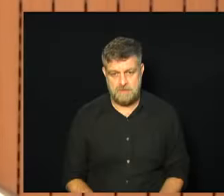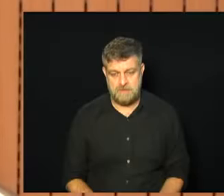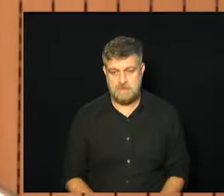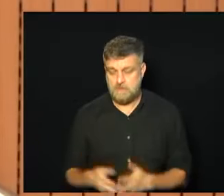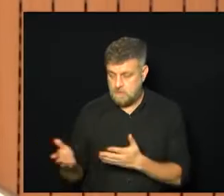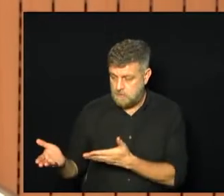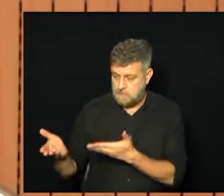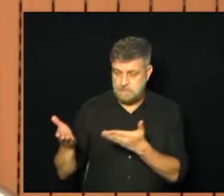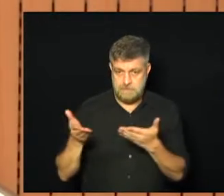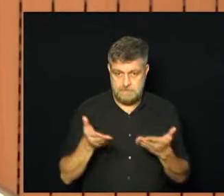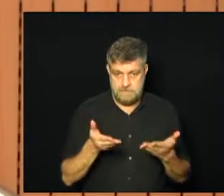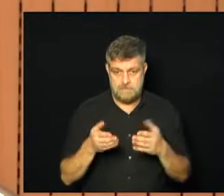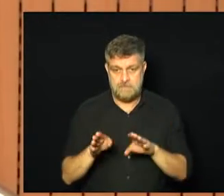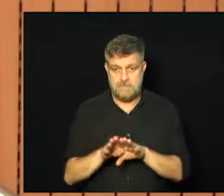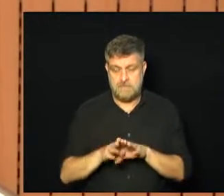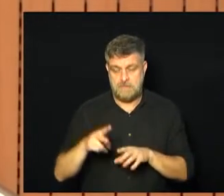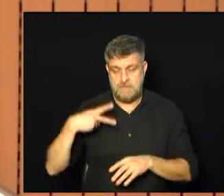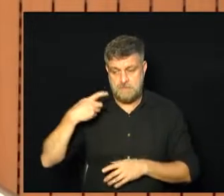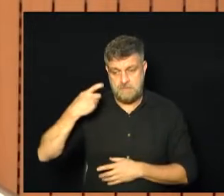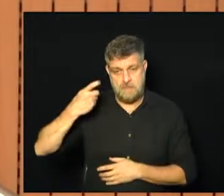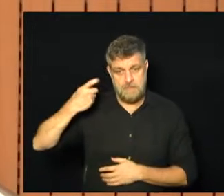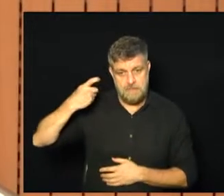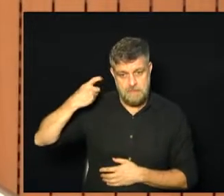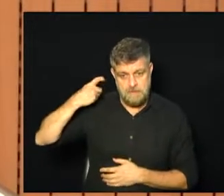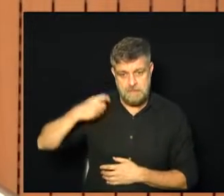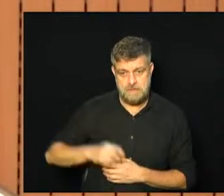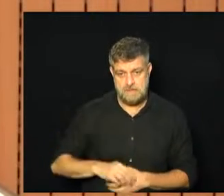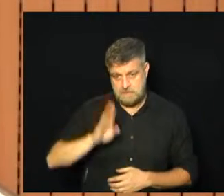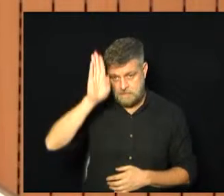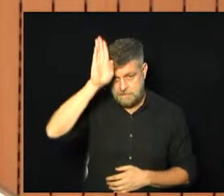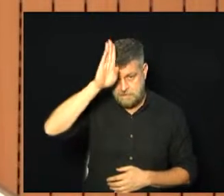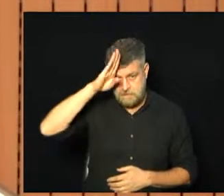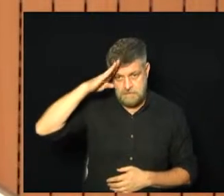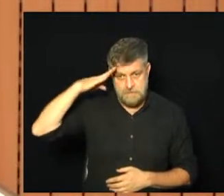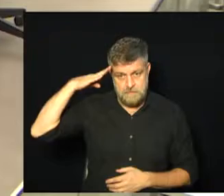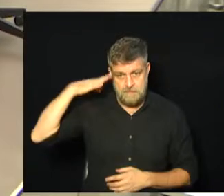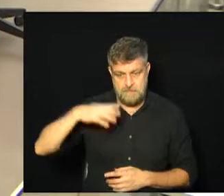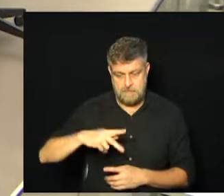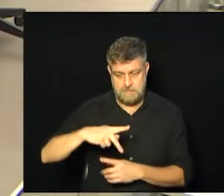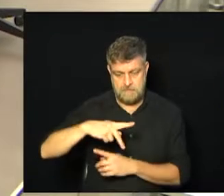Convidamos também o ex-vereador deste legislativo, Pedro Tourinho.